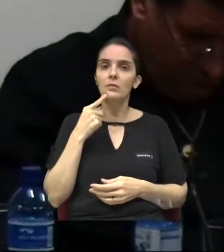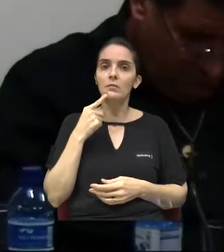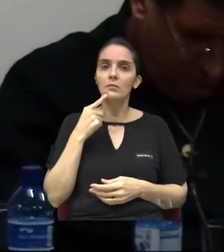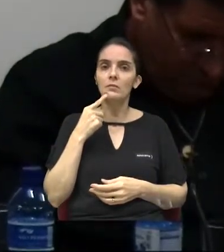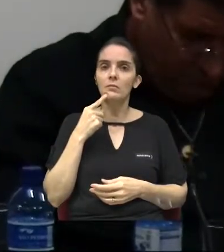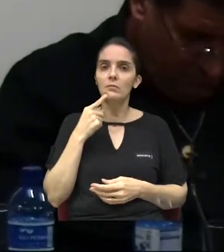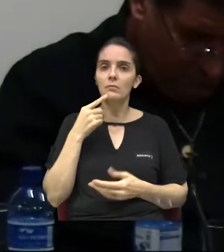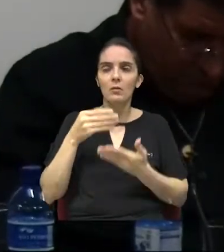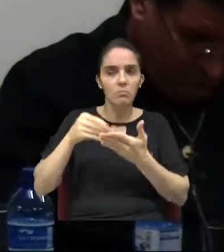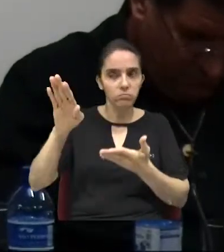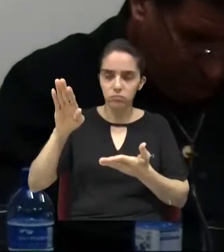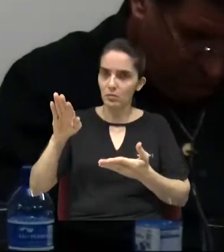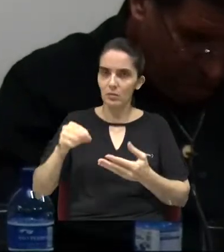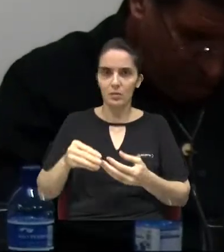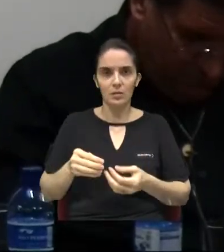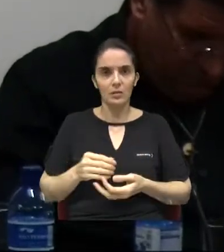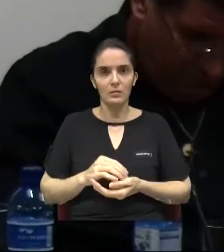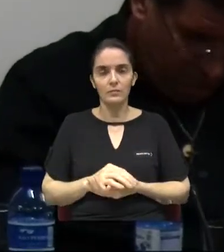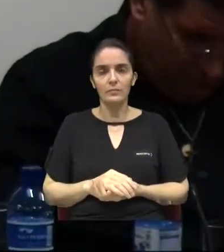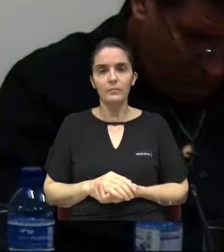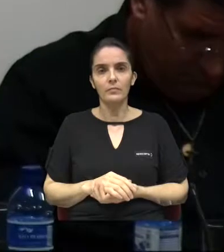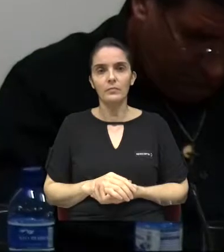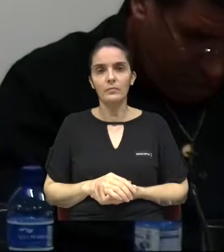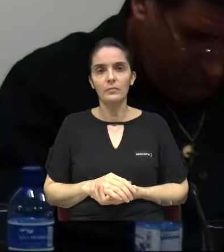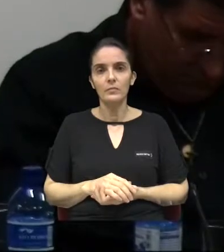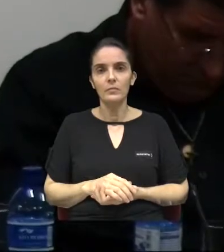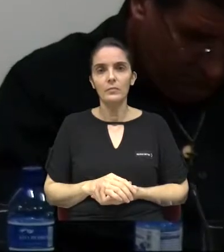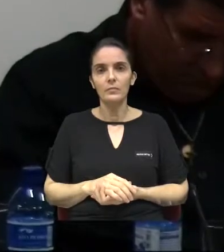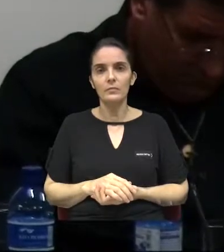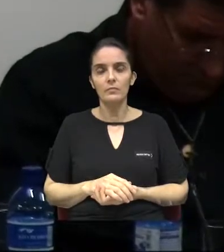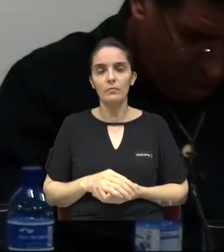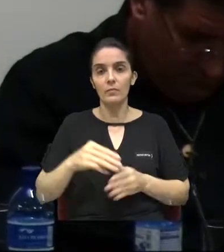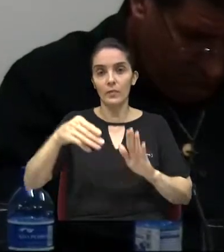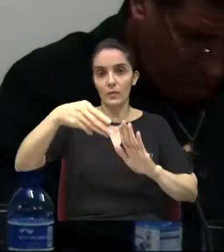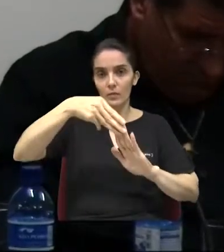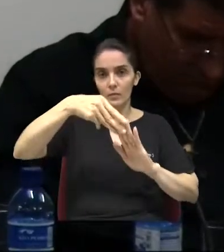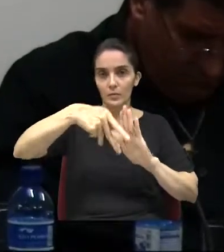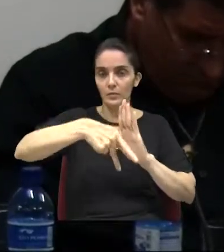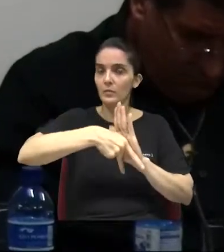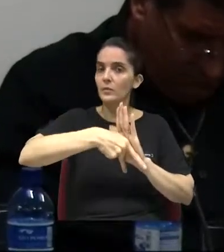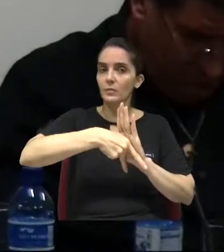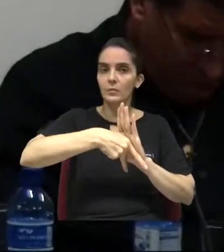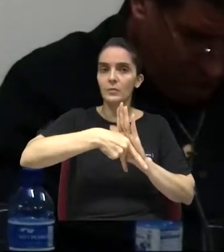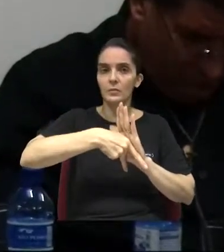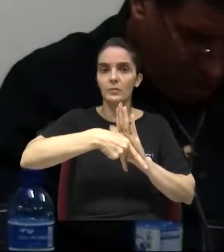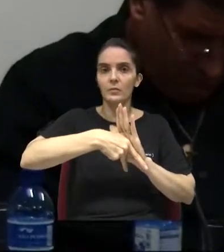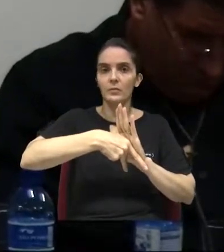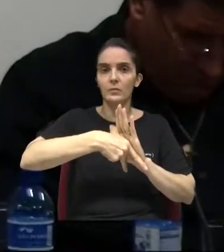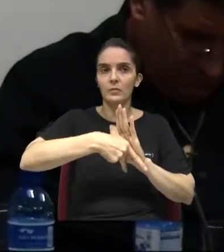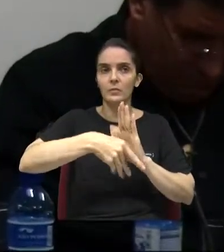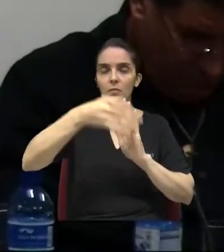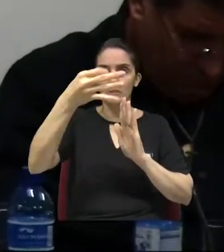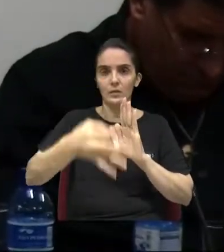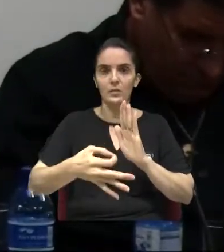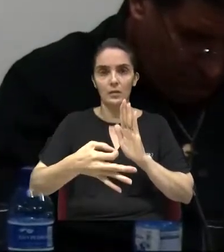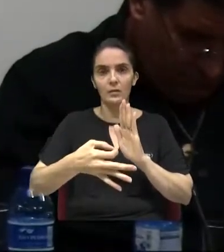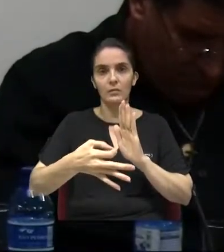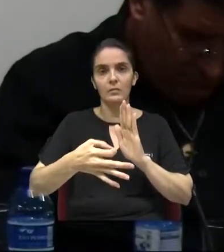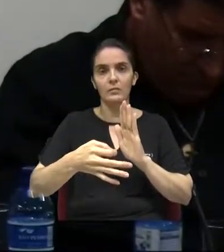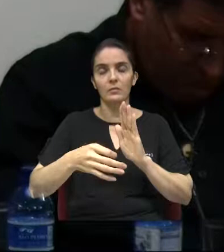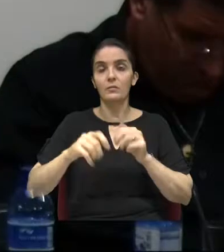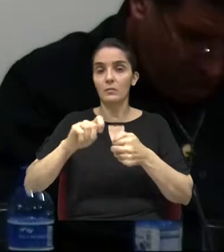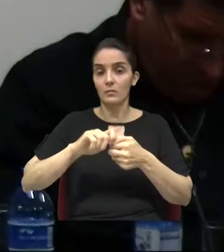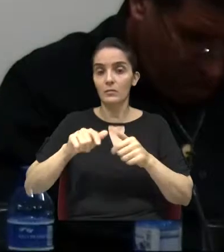também prejudicado. E que o Ministério Público, com certeza, vá fazer o seu trabalho e